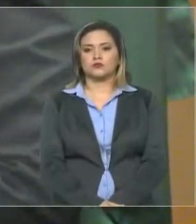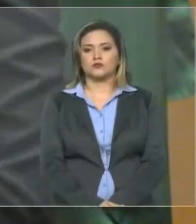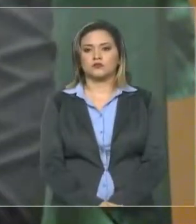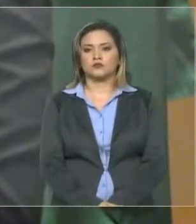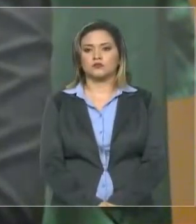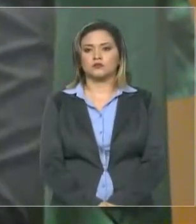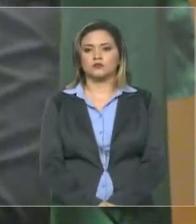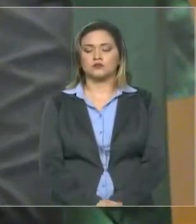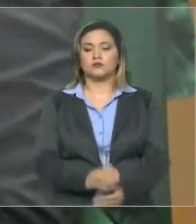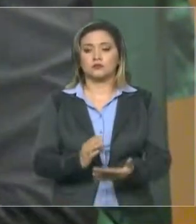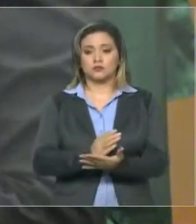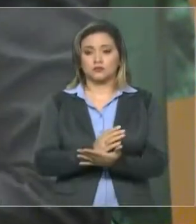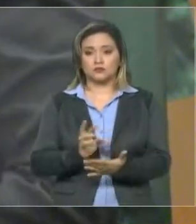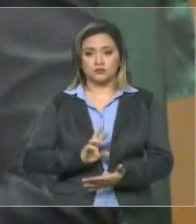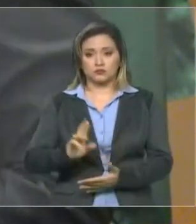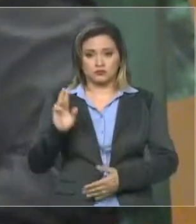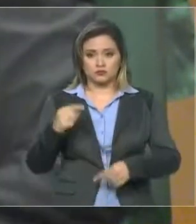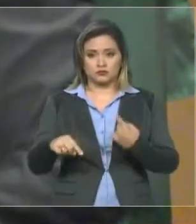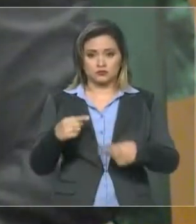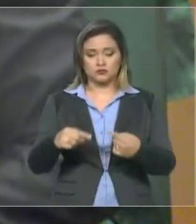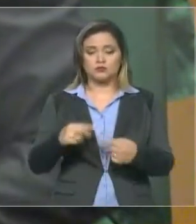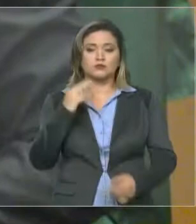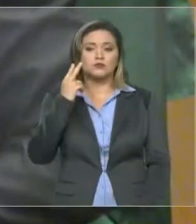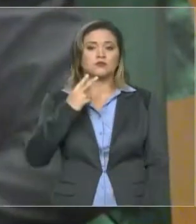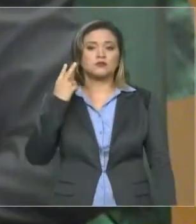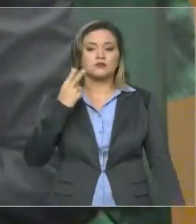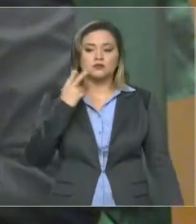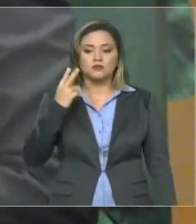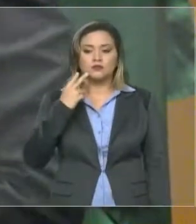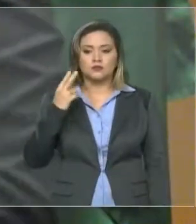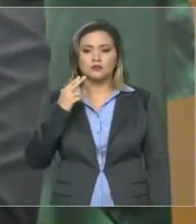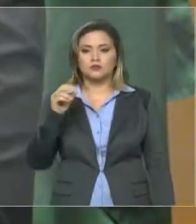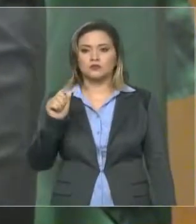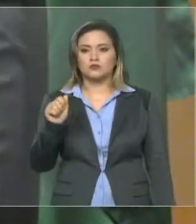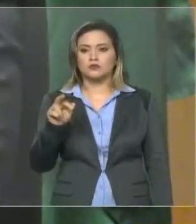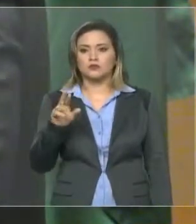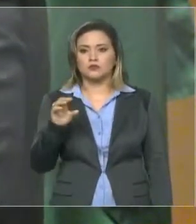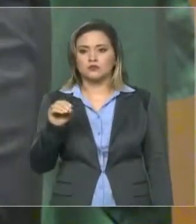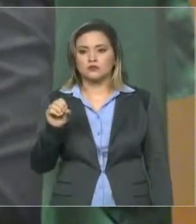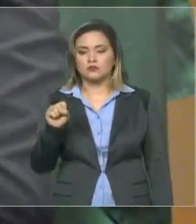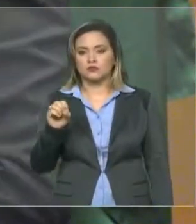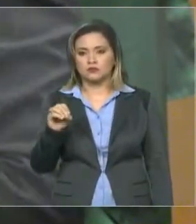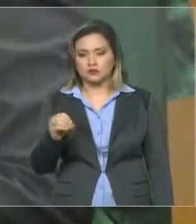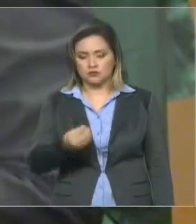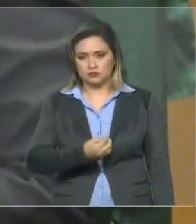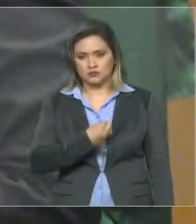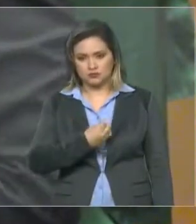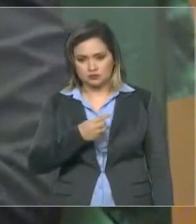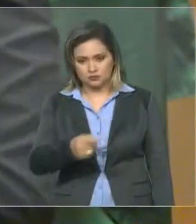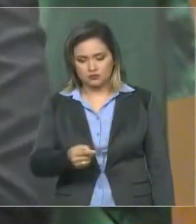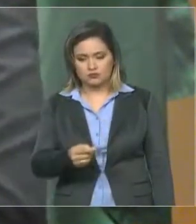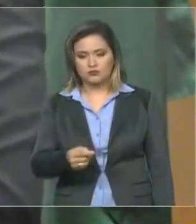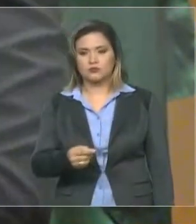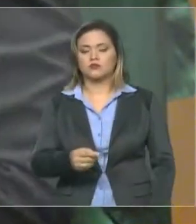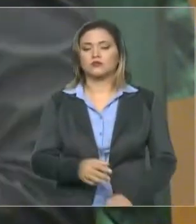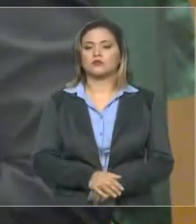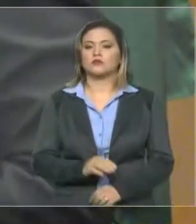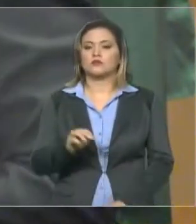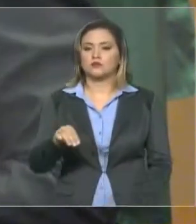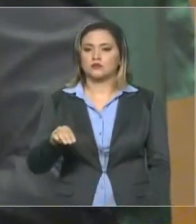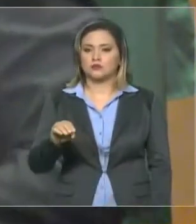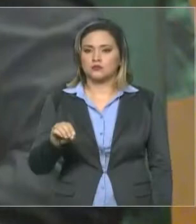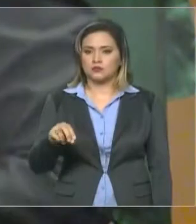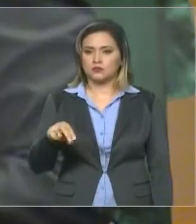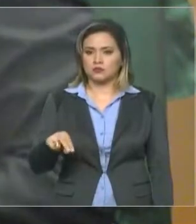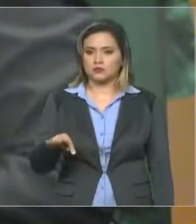alguns representantes da classe política, a vereadora Aroso estava também presente, o coronel Monteiro,